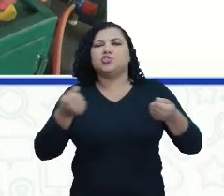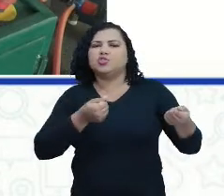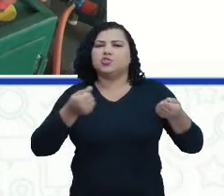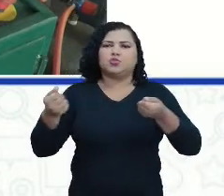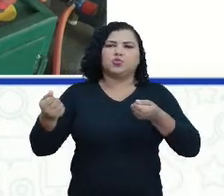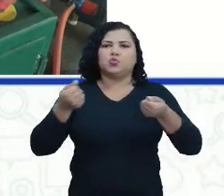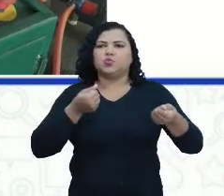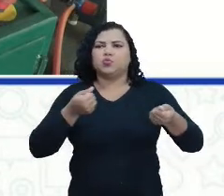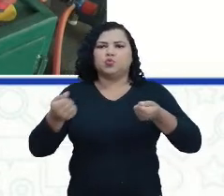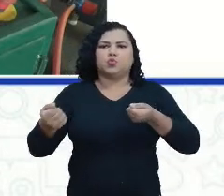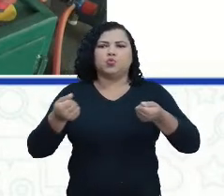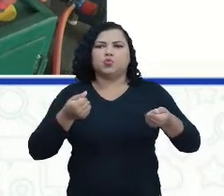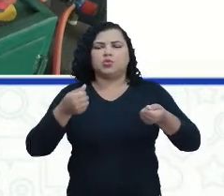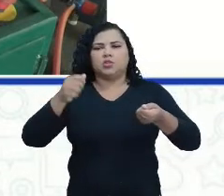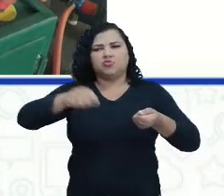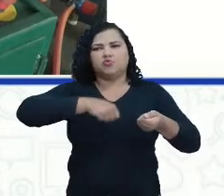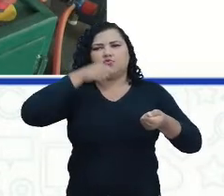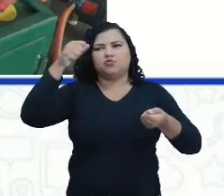de